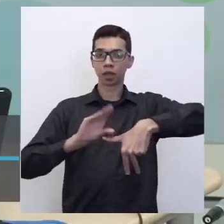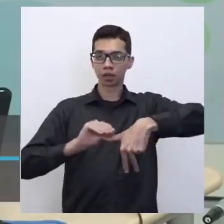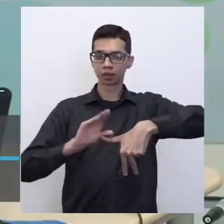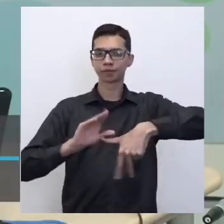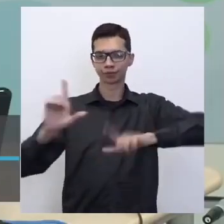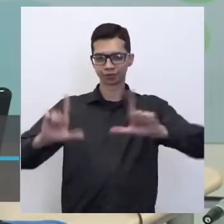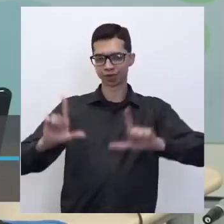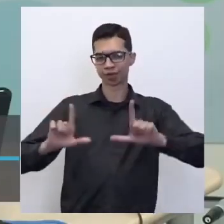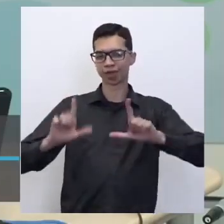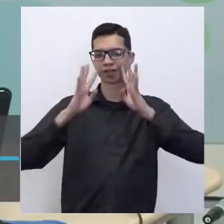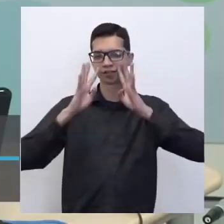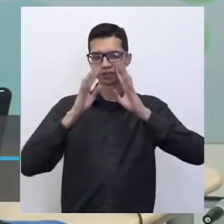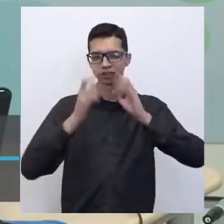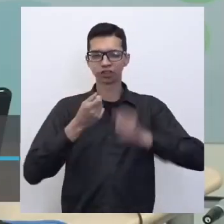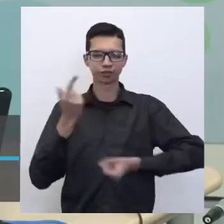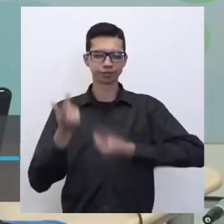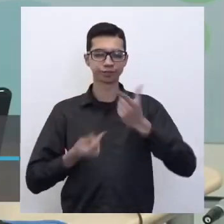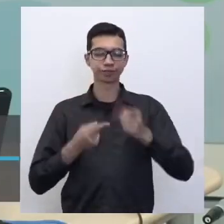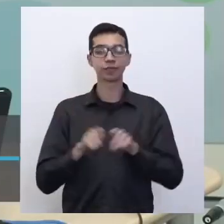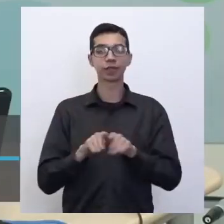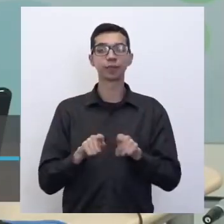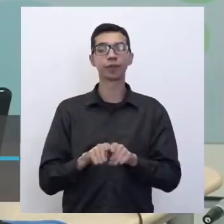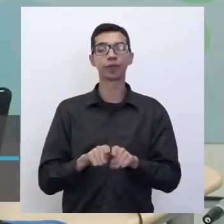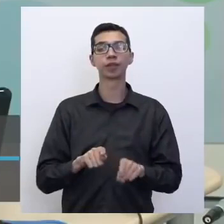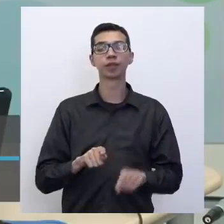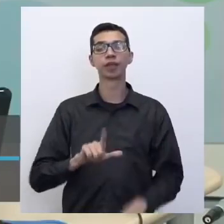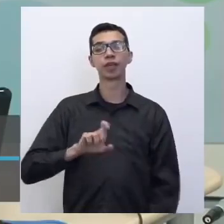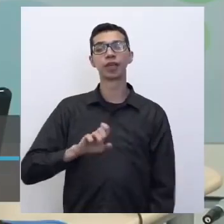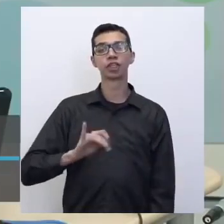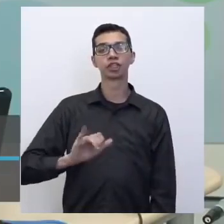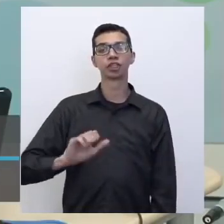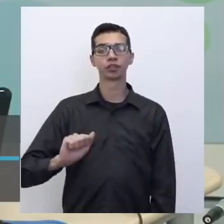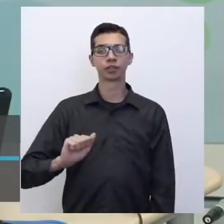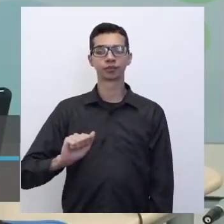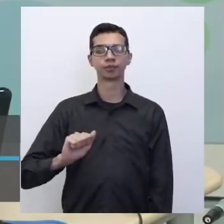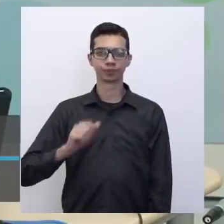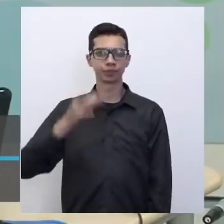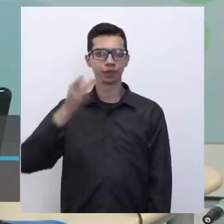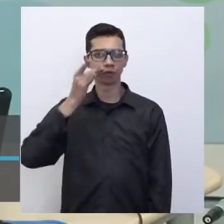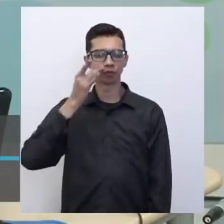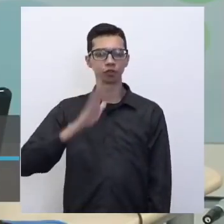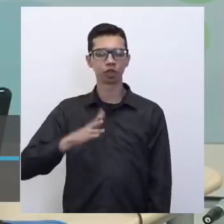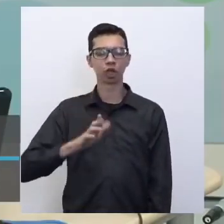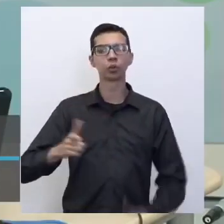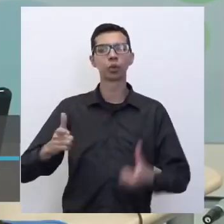ano passado. A Letícia ao vivo, né, em Uberlândia.